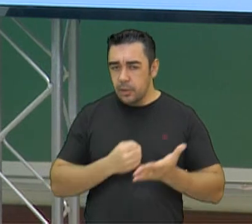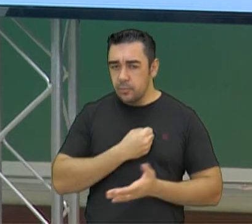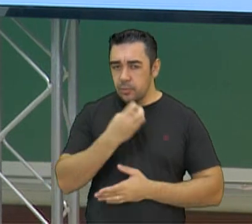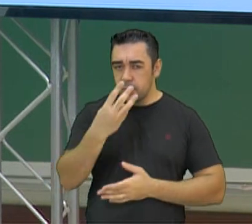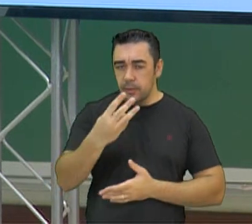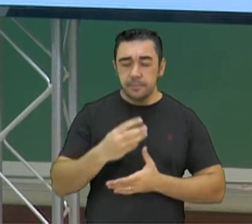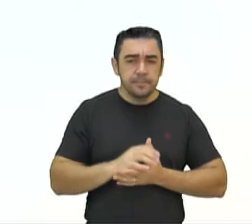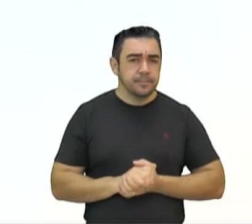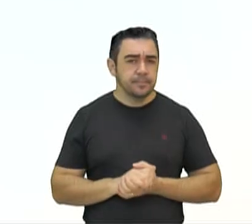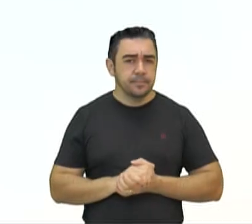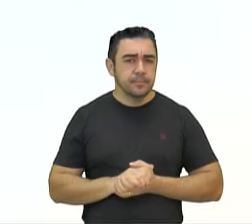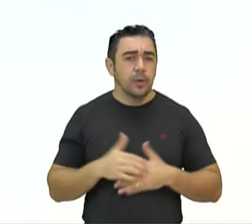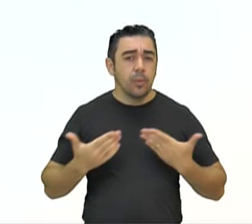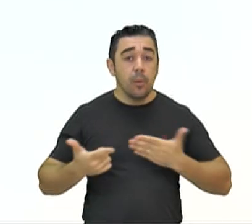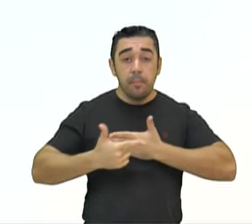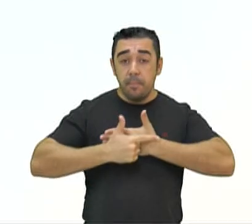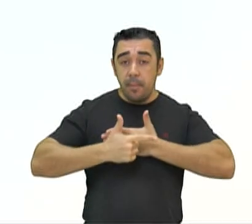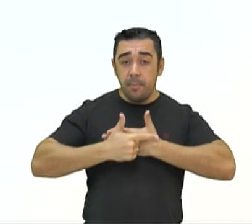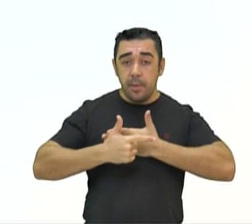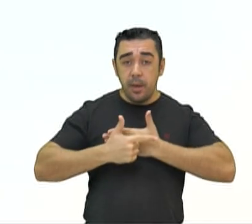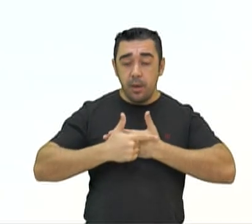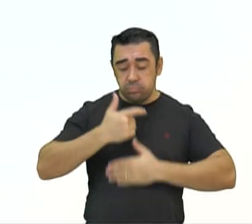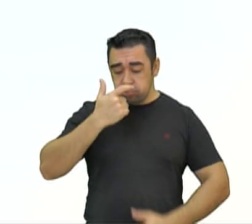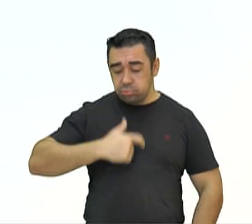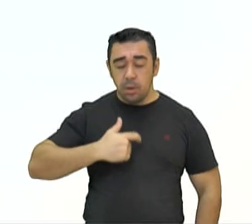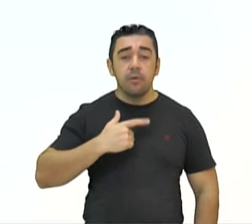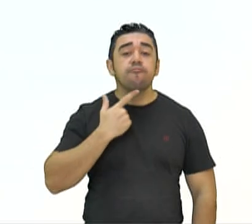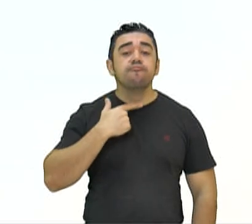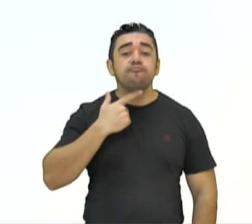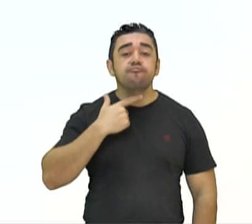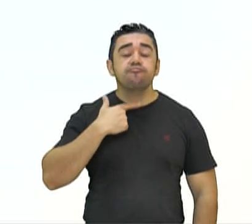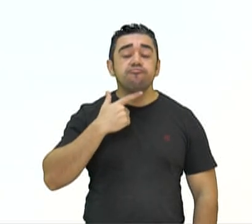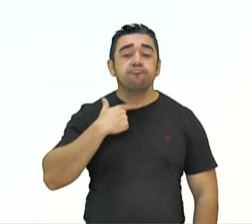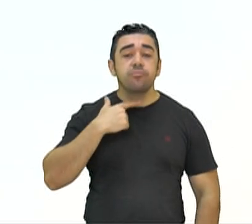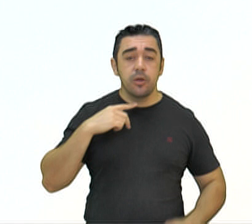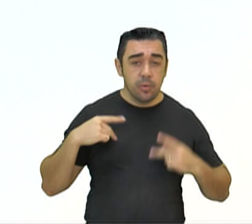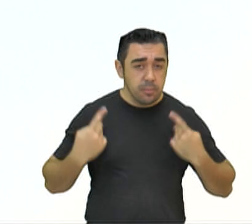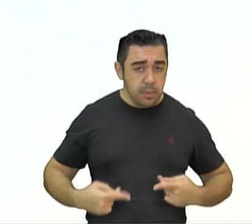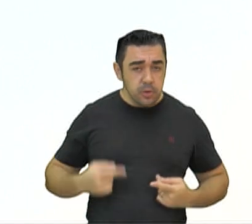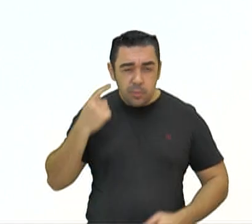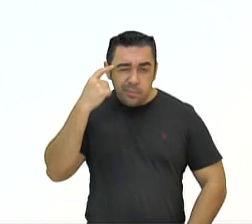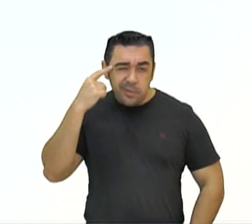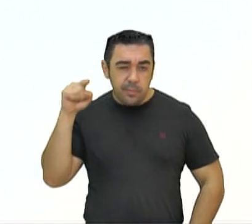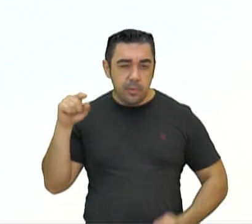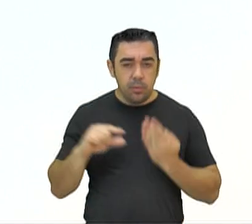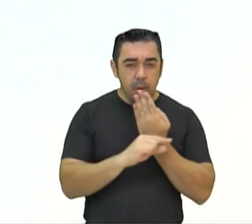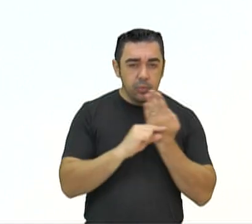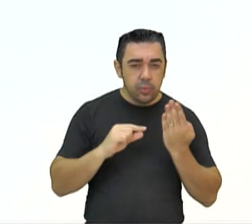3. Que papel tem a vontade humana no pensamento de Santo Agostinho?